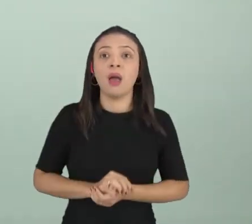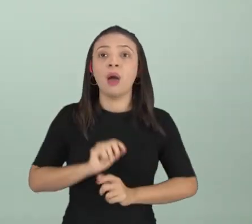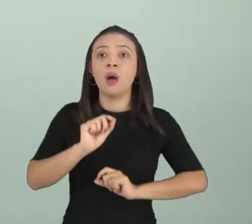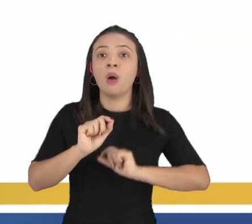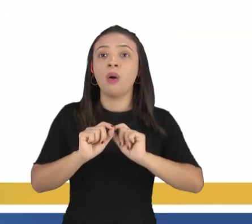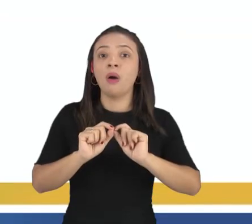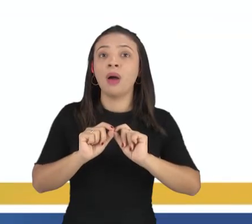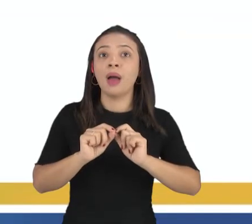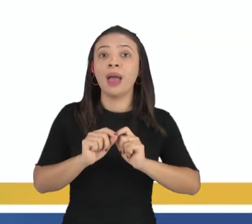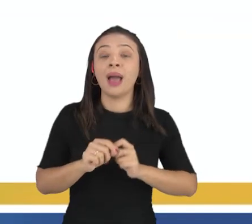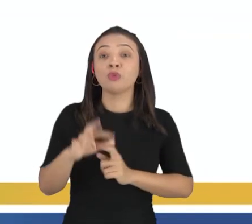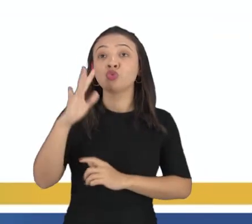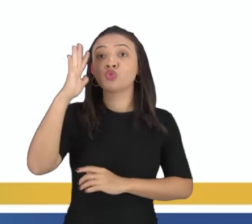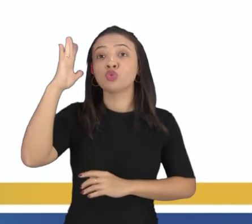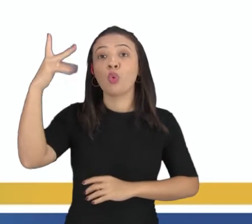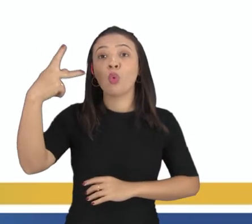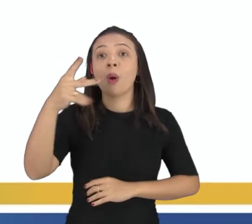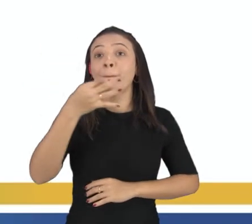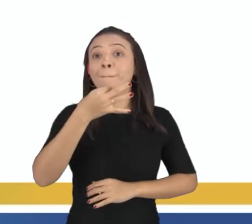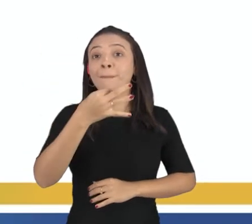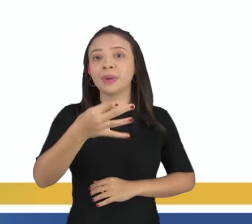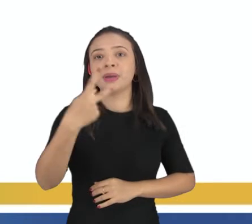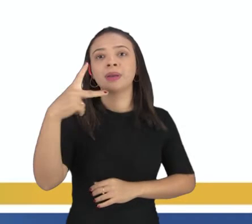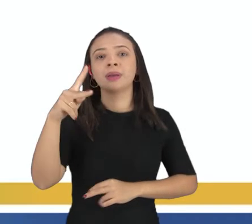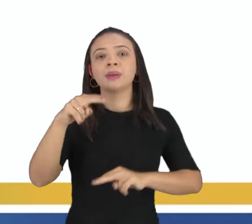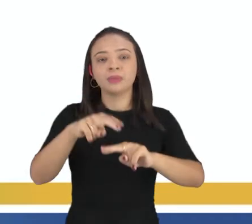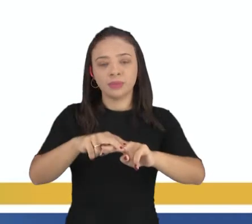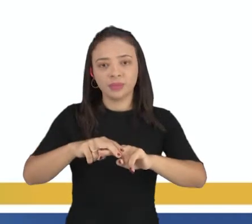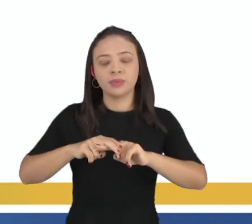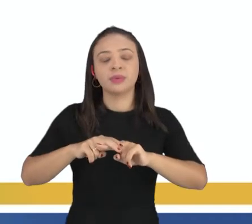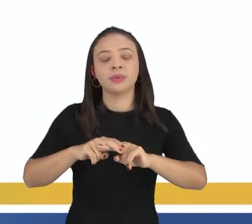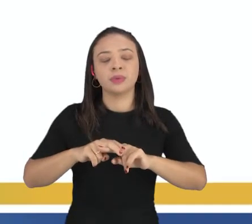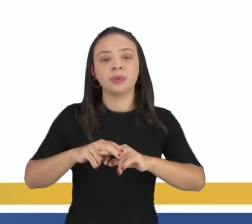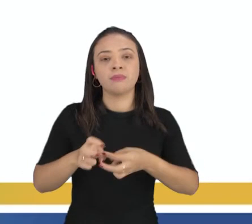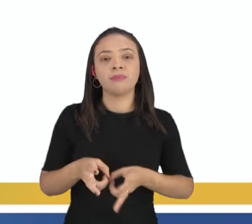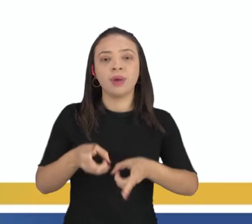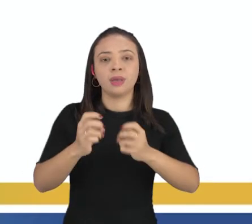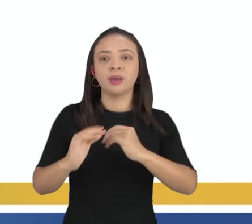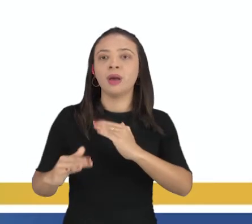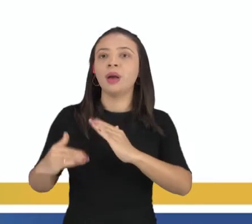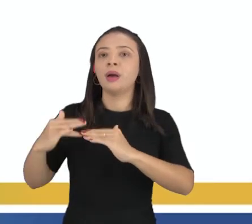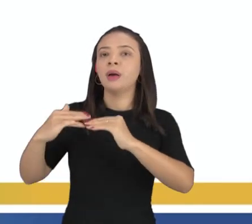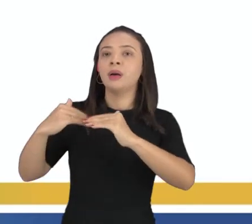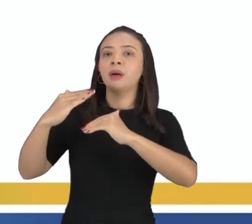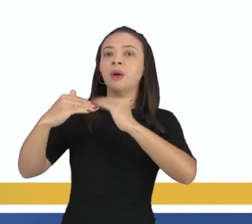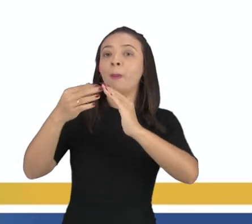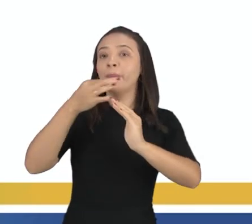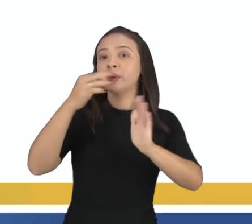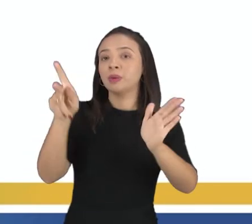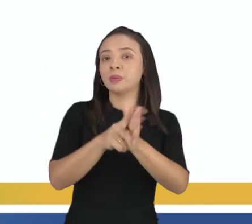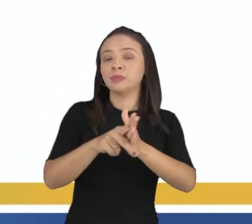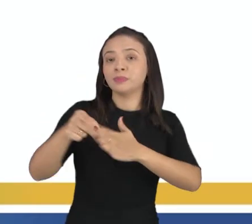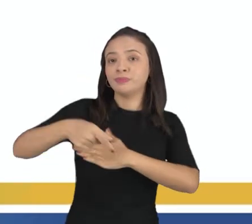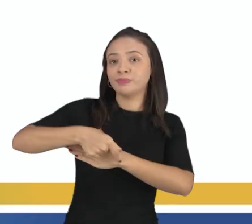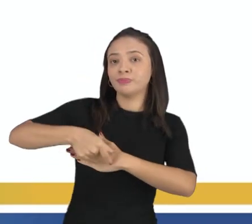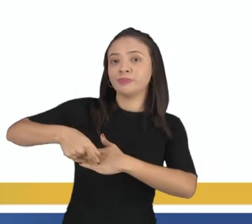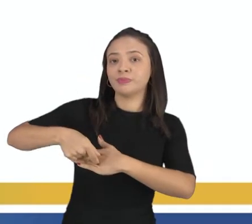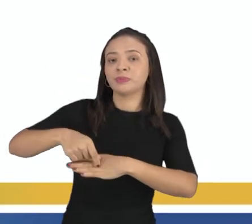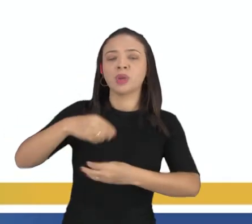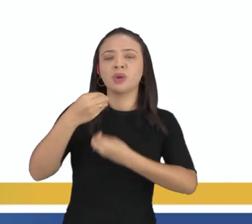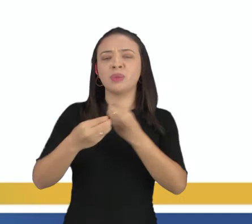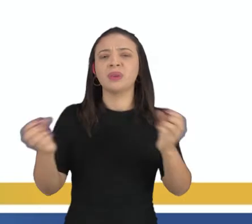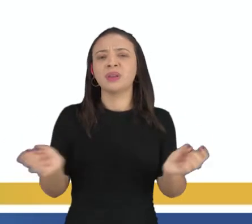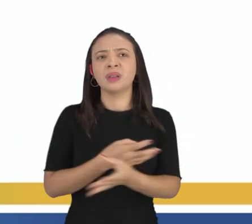a opinião dele, é o sonho dele. Então, isso identifica o nosso desenvolvimento e a opinião do nosso autor. E como